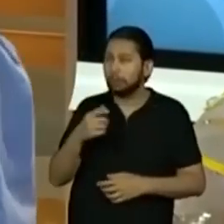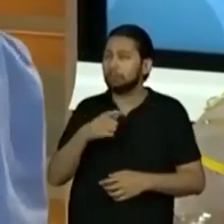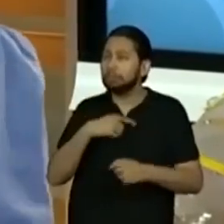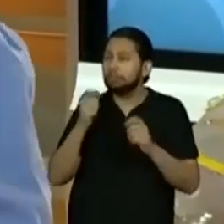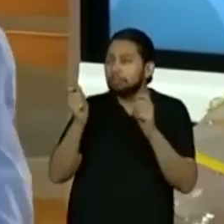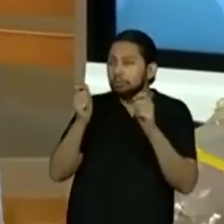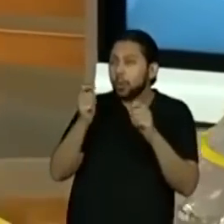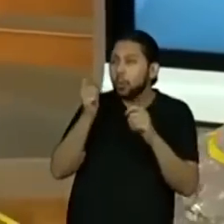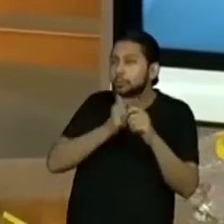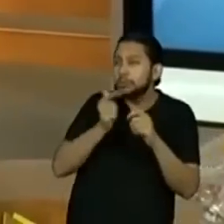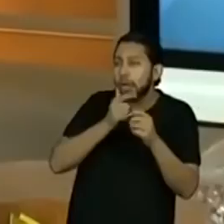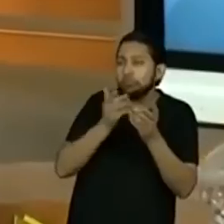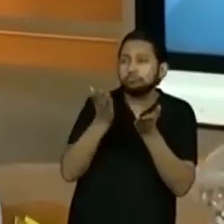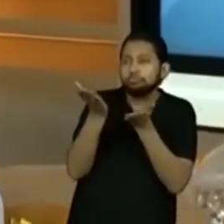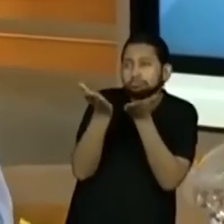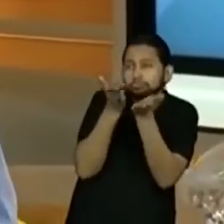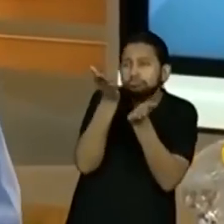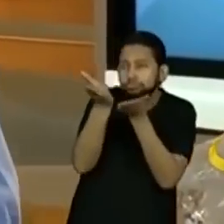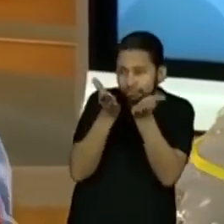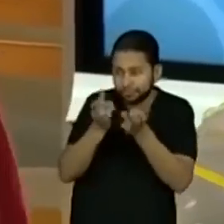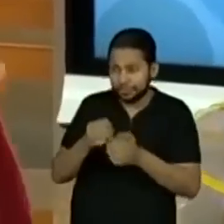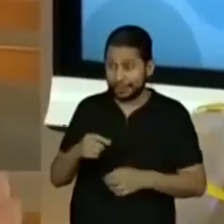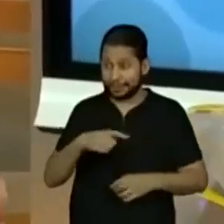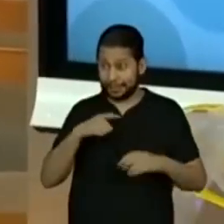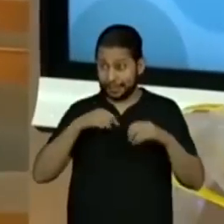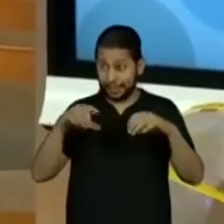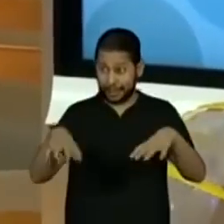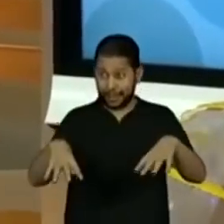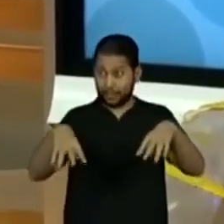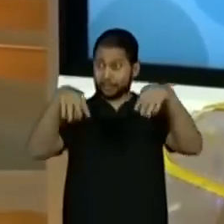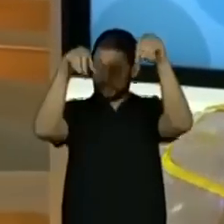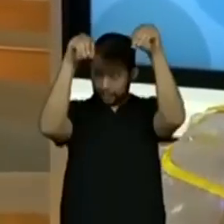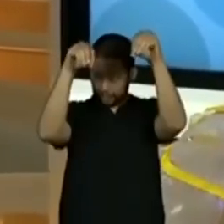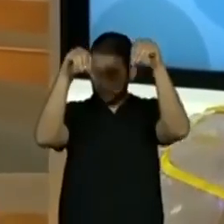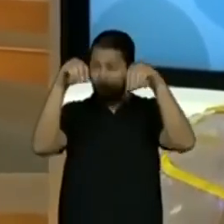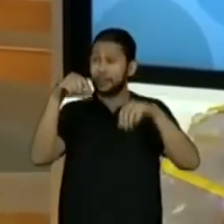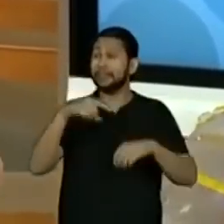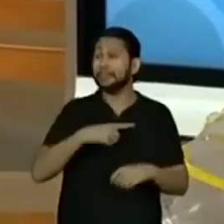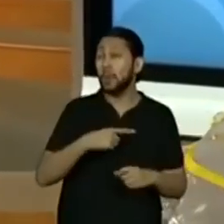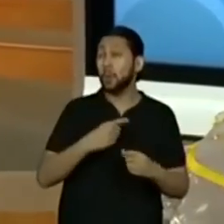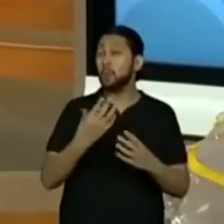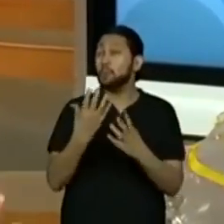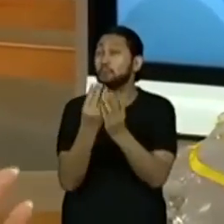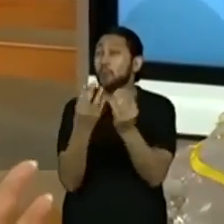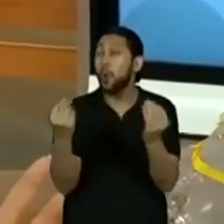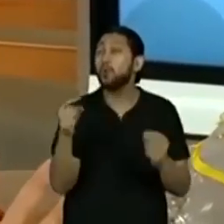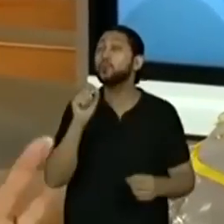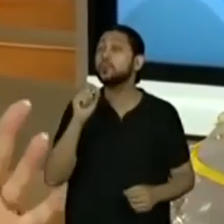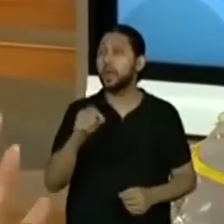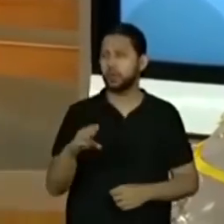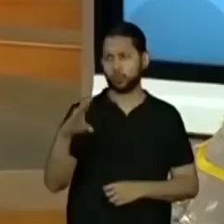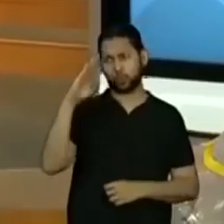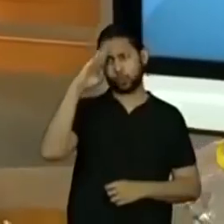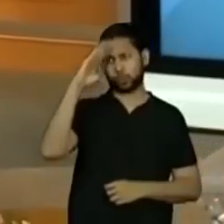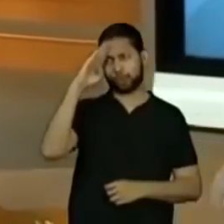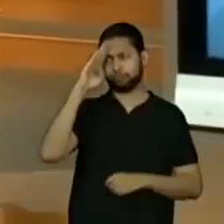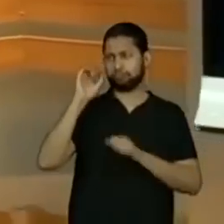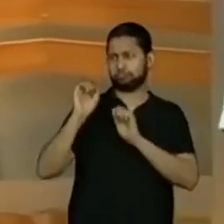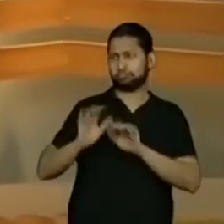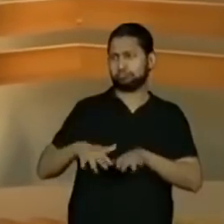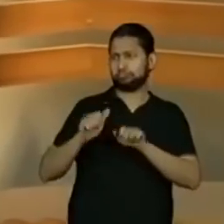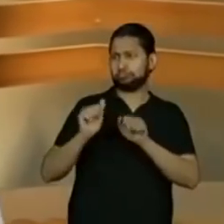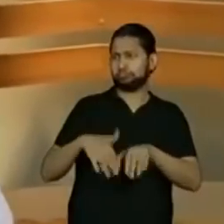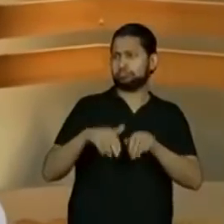vou te levar até as portas de um castelo. Nas portas desse castelo tem vários soldados, mas não tenha medo, porque